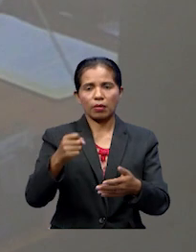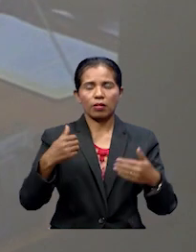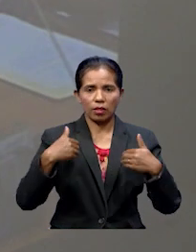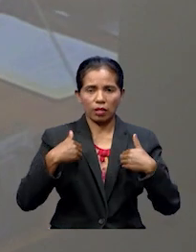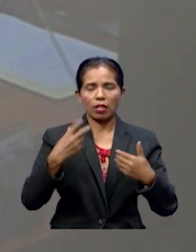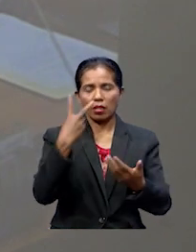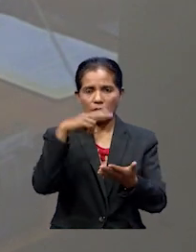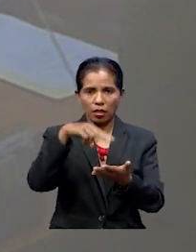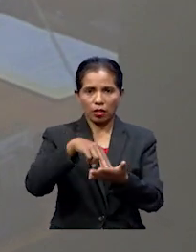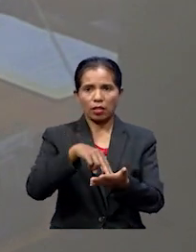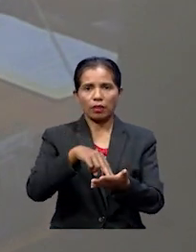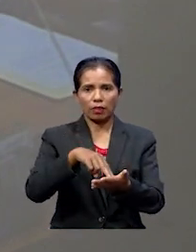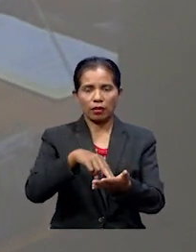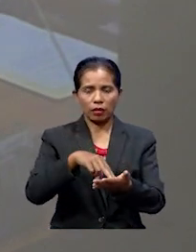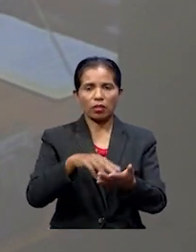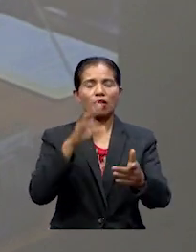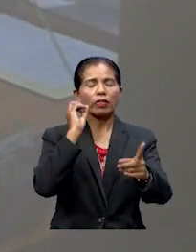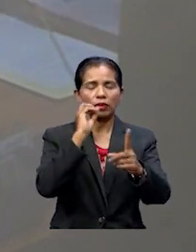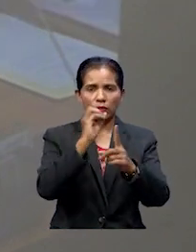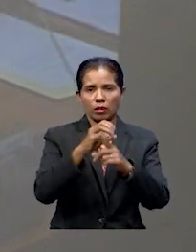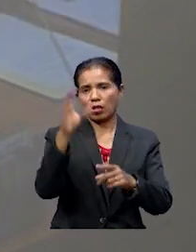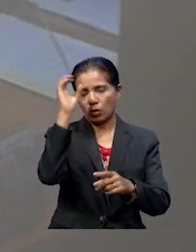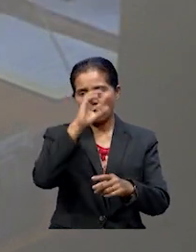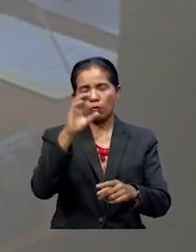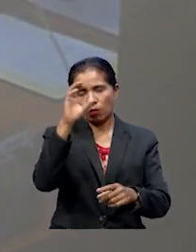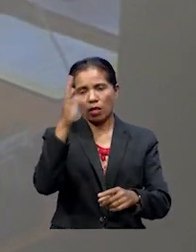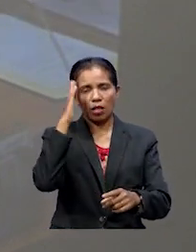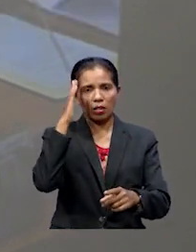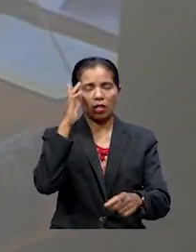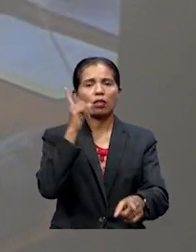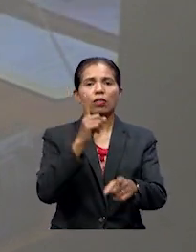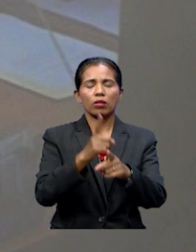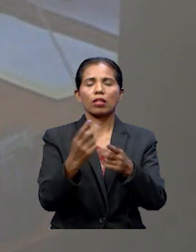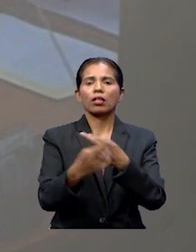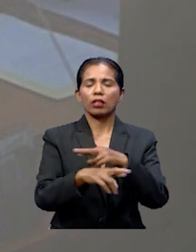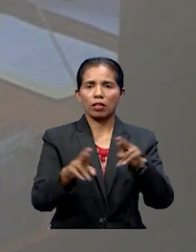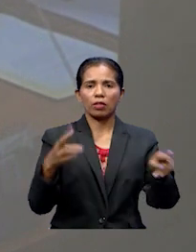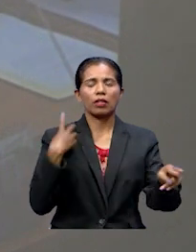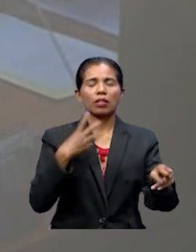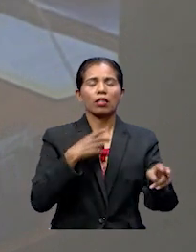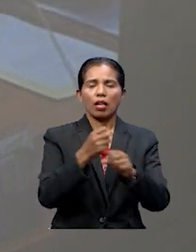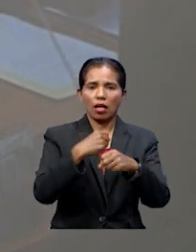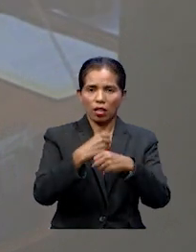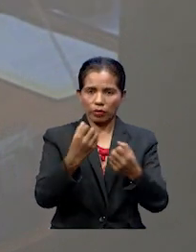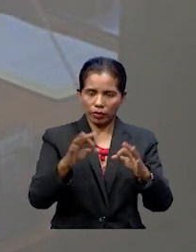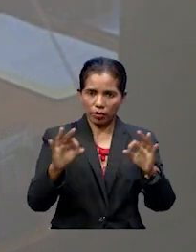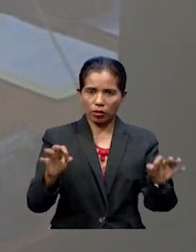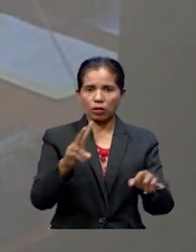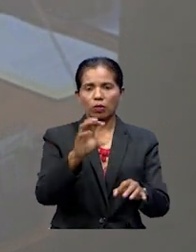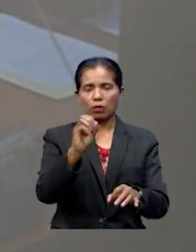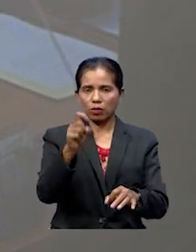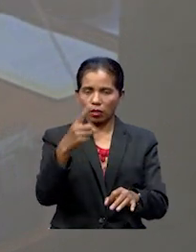avaliação idane mos, ni objetivo atubuka hatene lolos, sa resultado makita alcança ona, usi